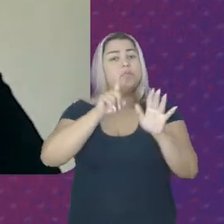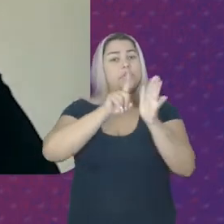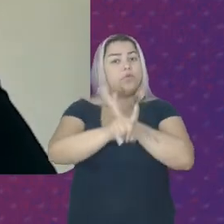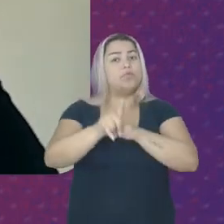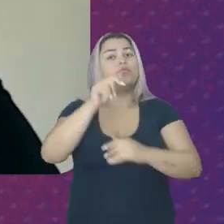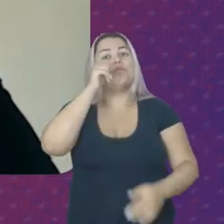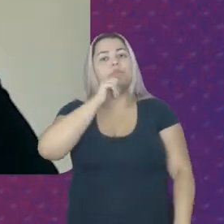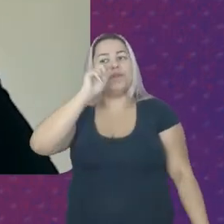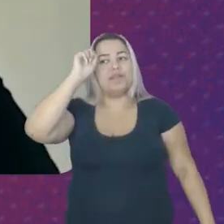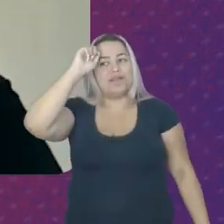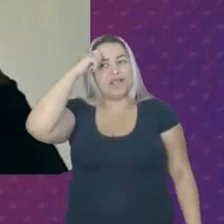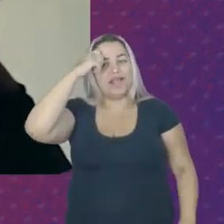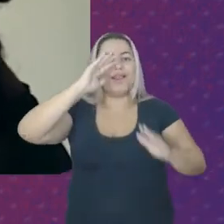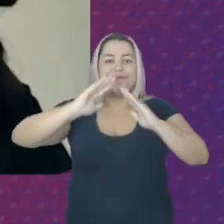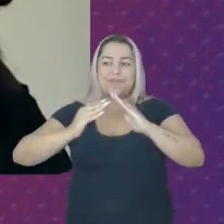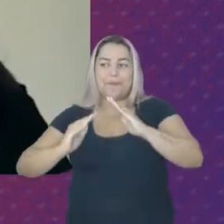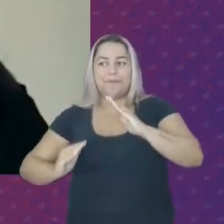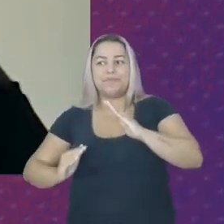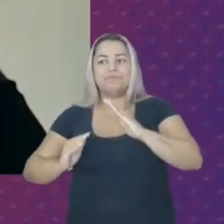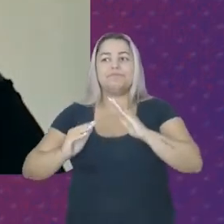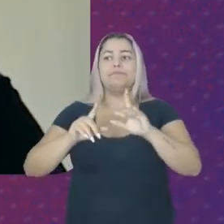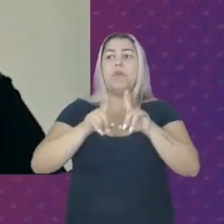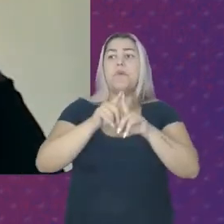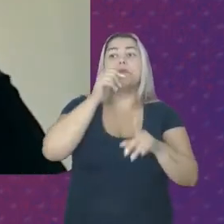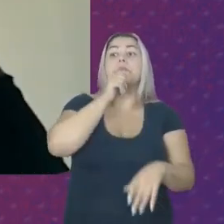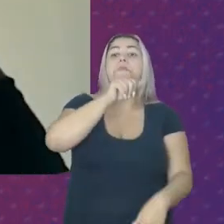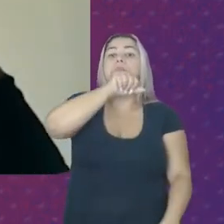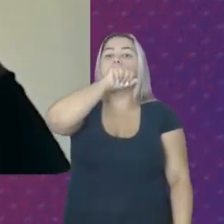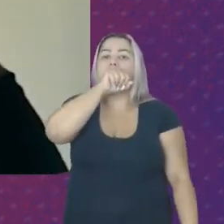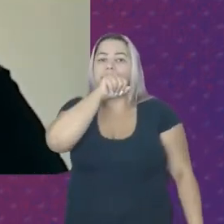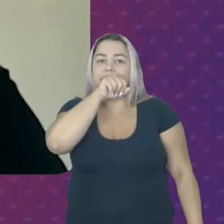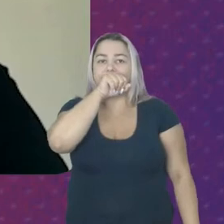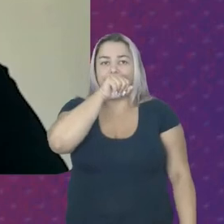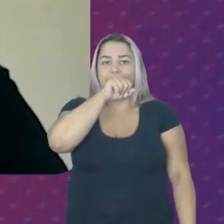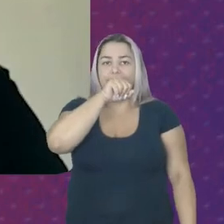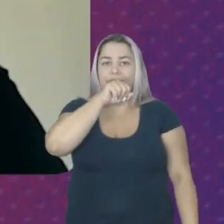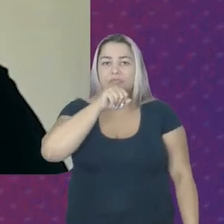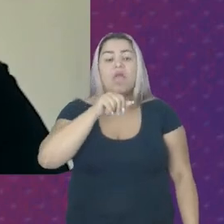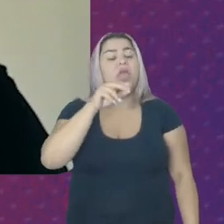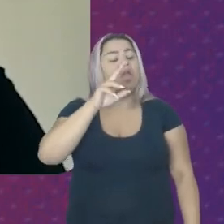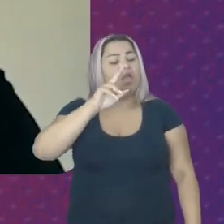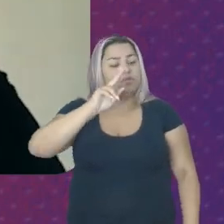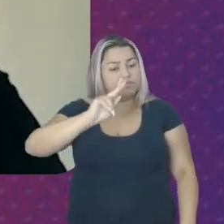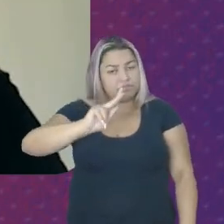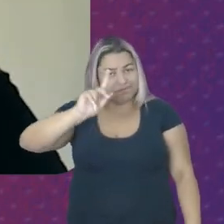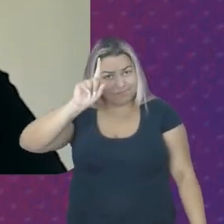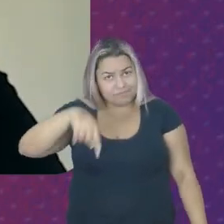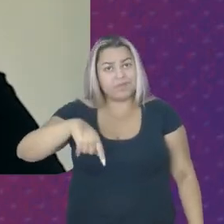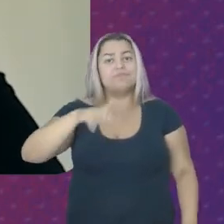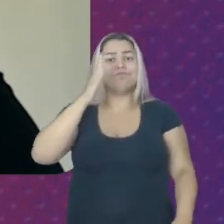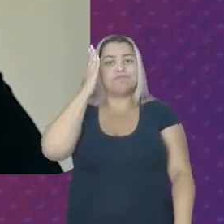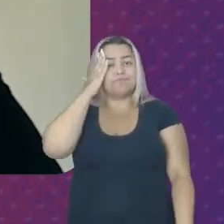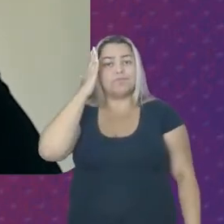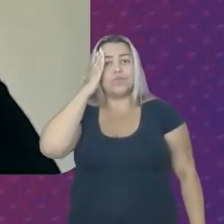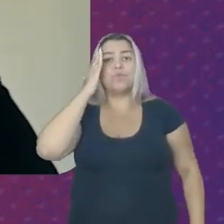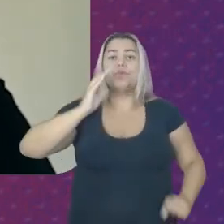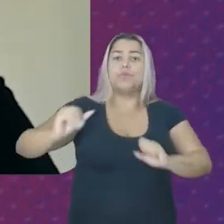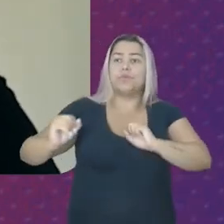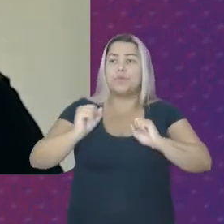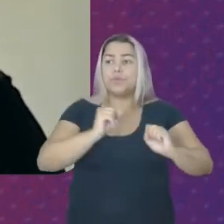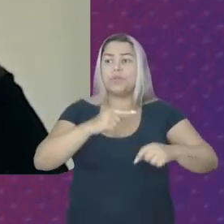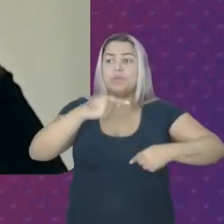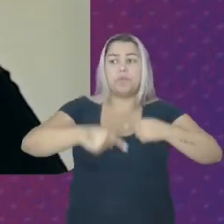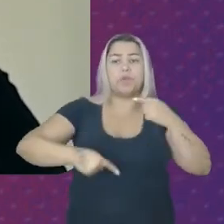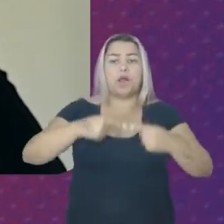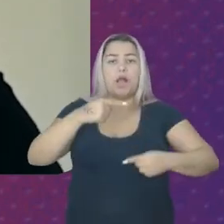mulher negra da periferia, pergunte a uma mãe periférica, porque é ela, essas mulheres que sabem realmente o poder da política pública. Então, a